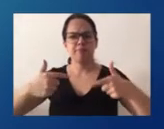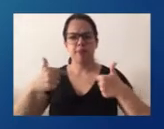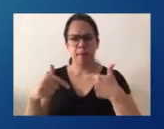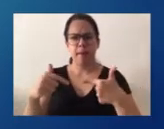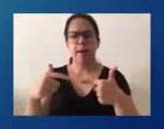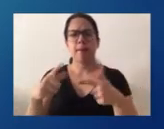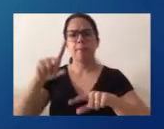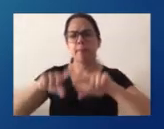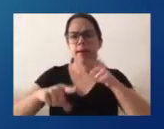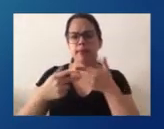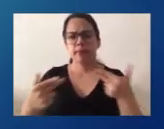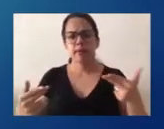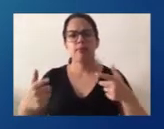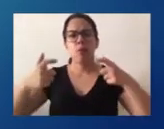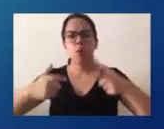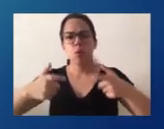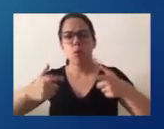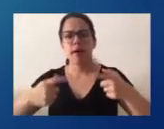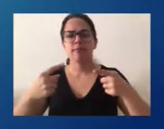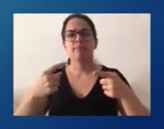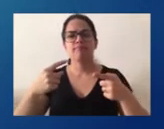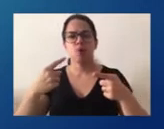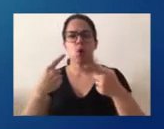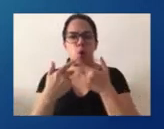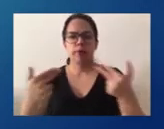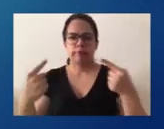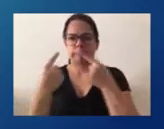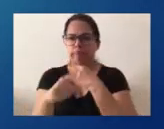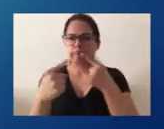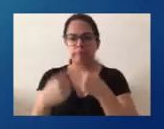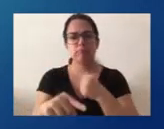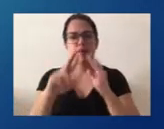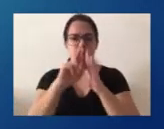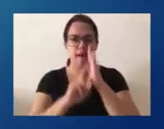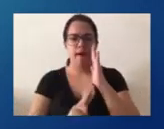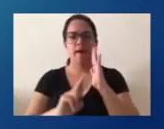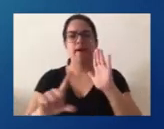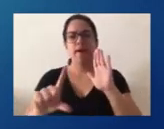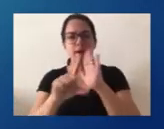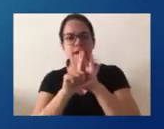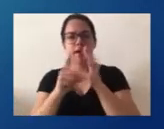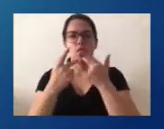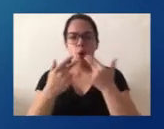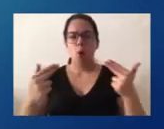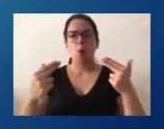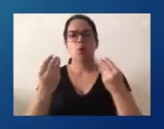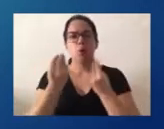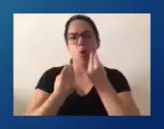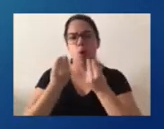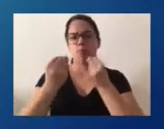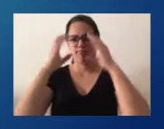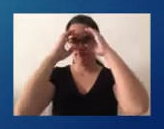Os riscos físicos são todos aqueles oferecidos no ambiente de trabalho por meio de equipamentos, de instrumentos ou condições que estão fora de